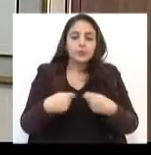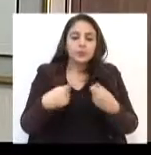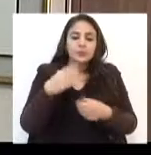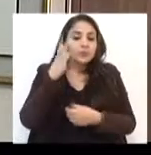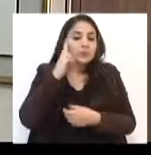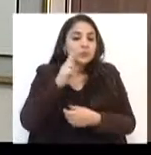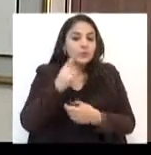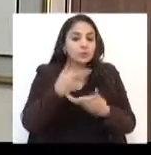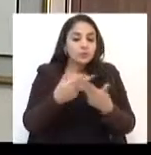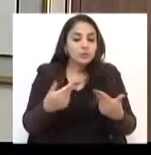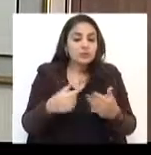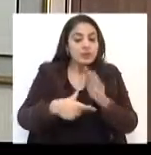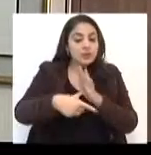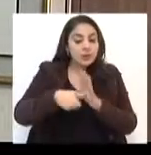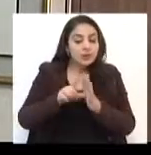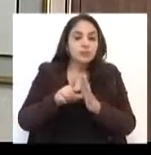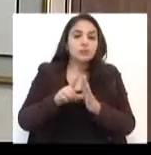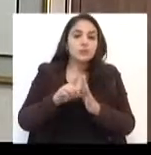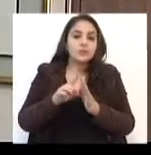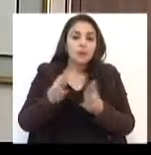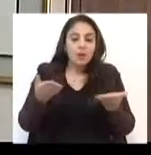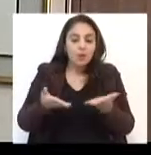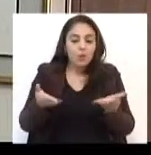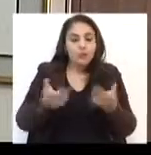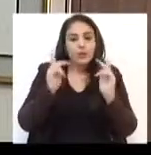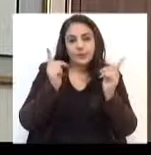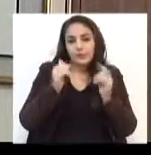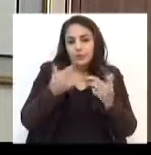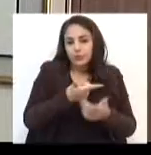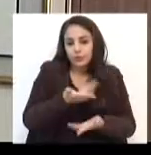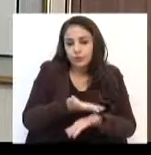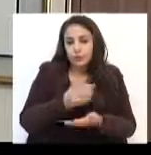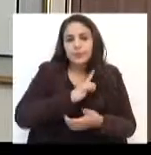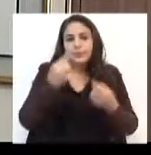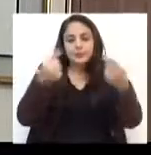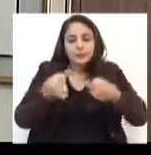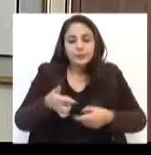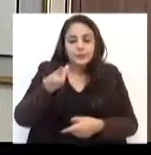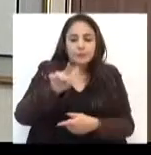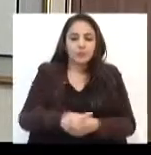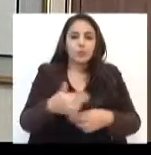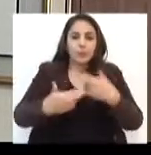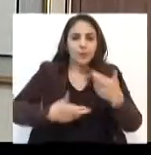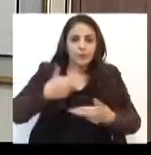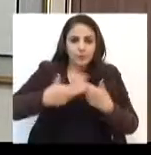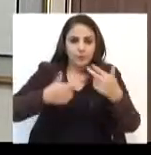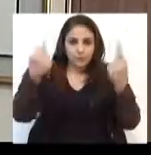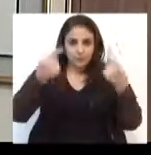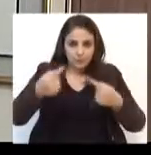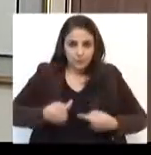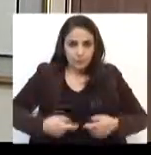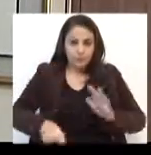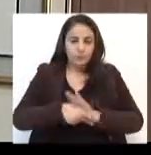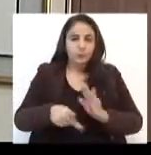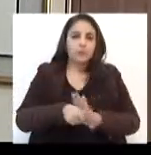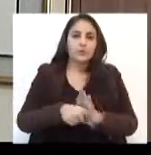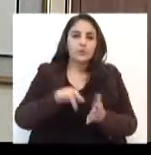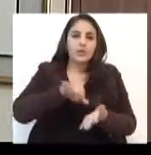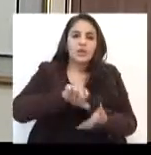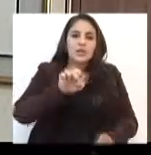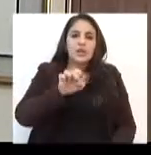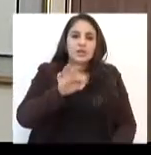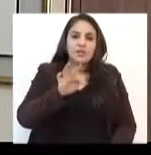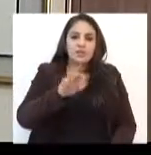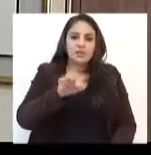aí, nós não podemos ficar nessa discussão e precisa de uma reestruturação na infraestrutura do lado do Parque Volmar Salton. Não teríamos condição